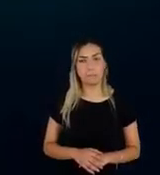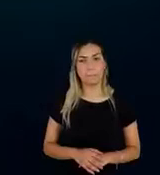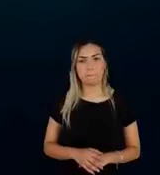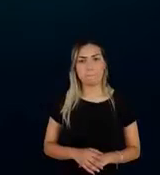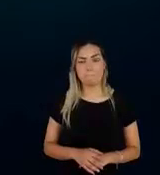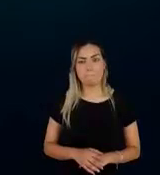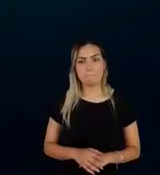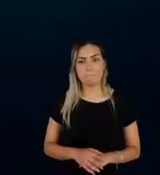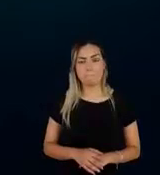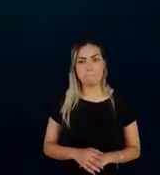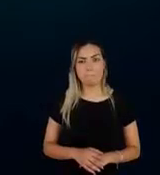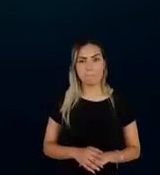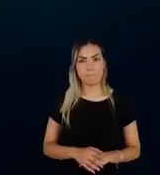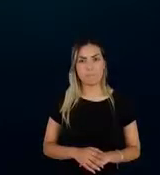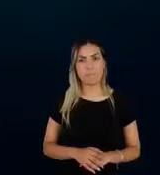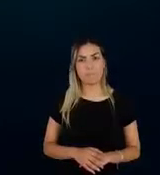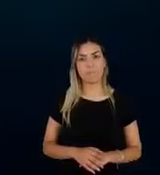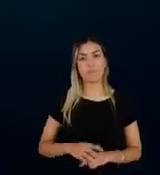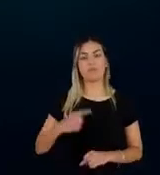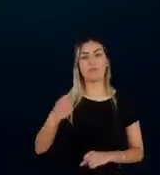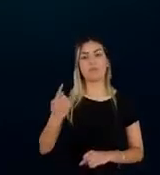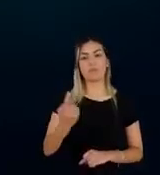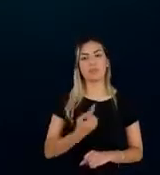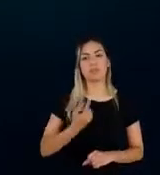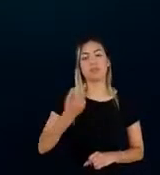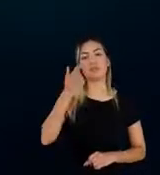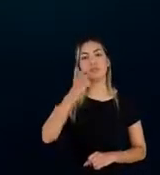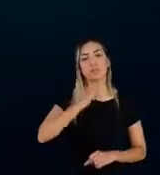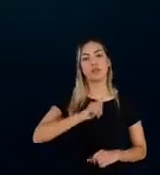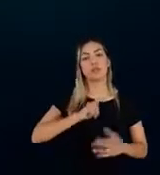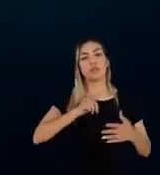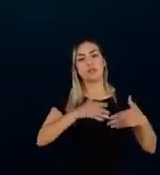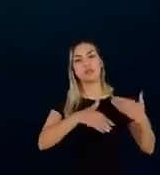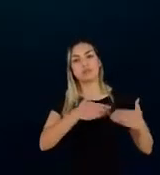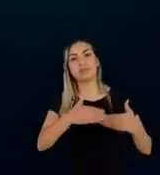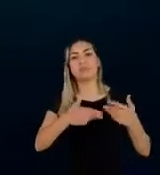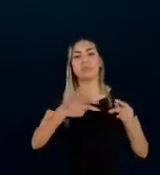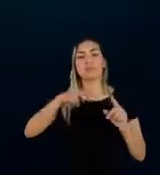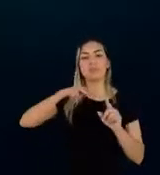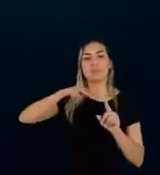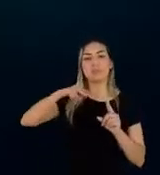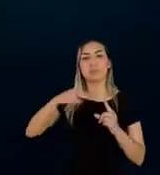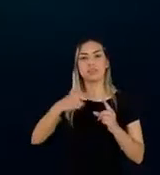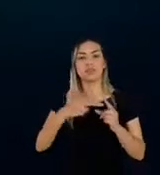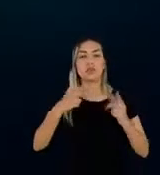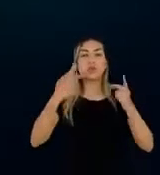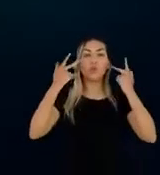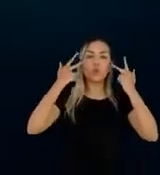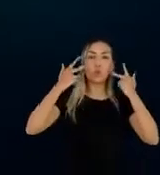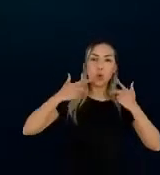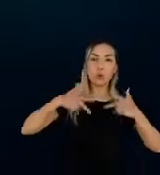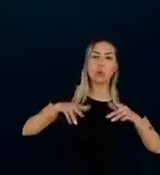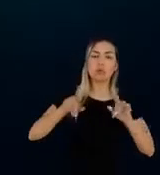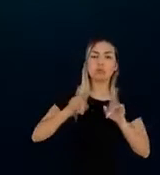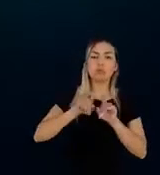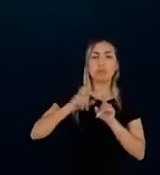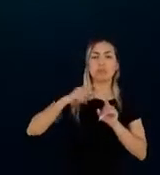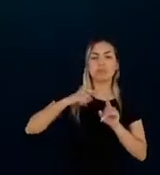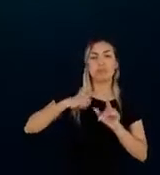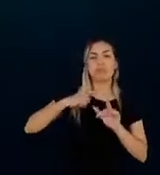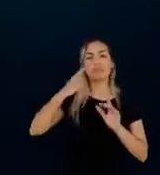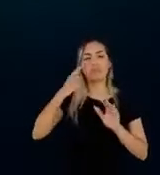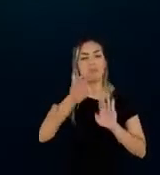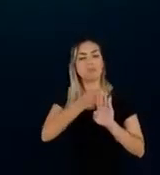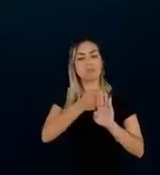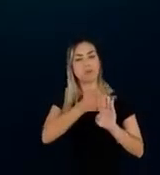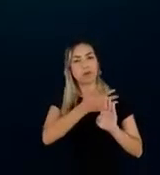que esteja baseado em uma visão comum, em portfólios, com o uso de